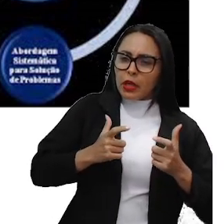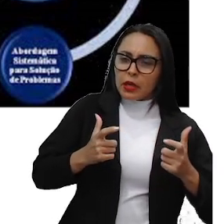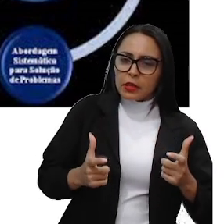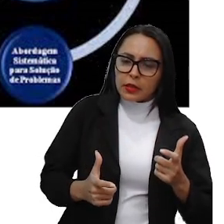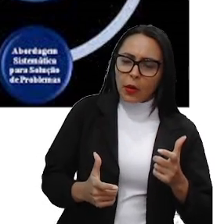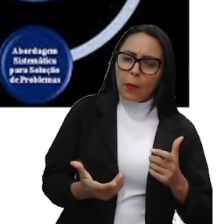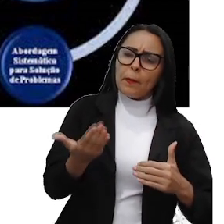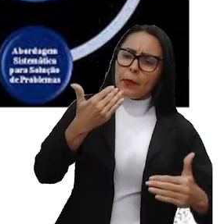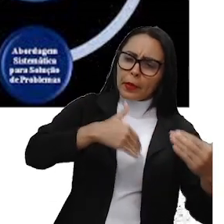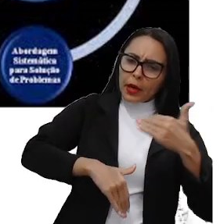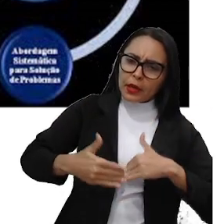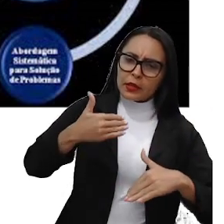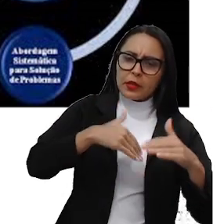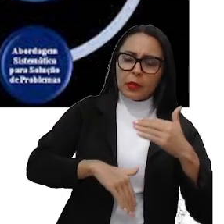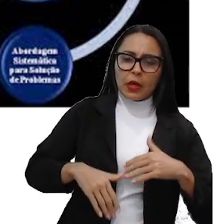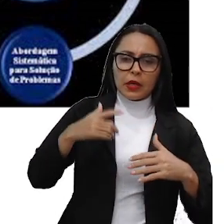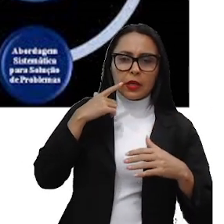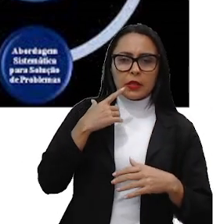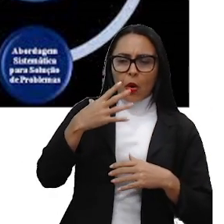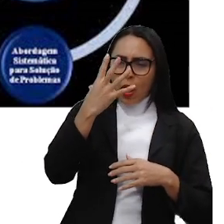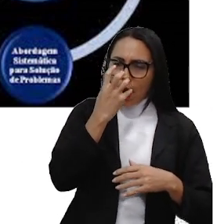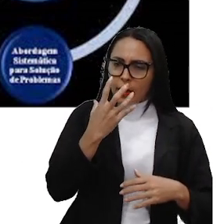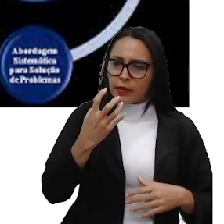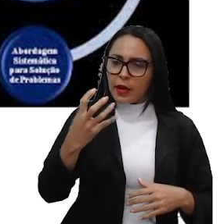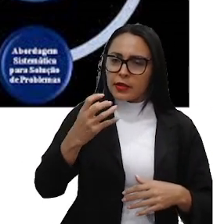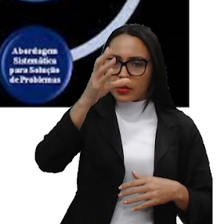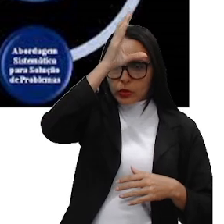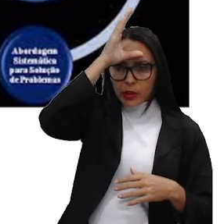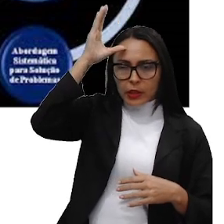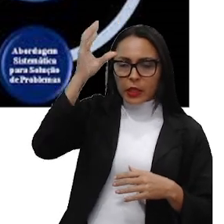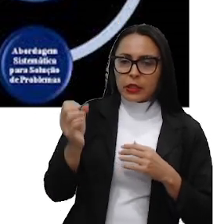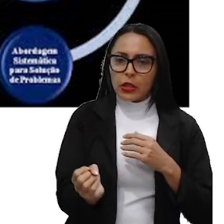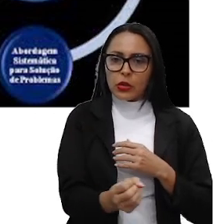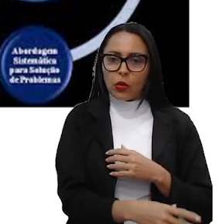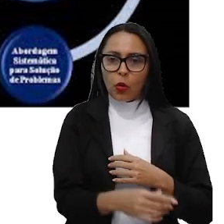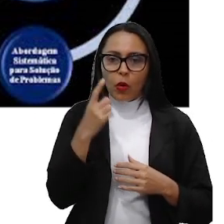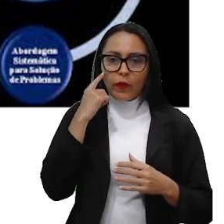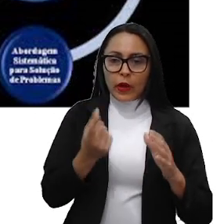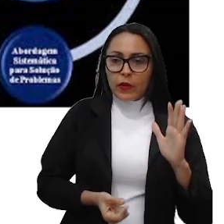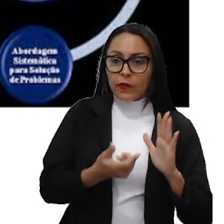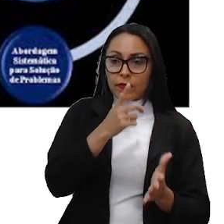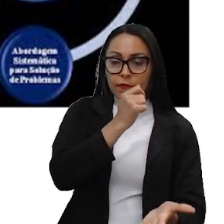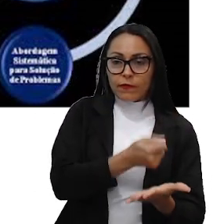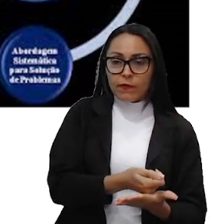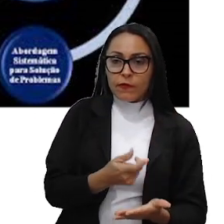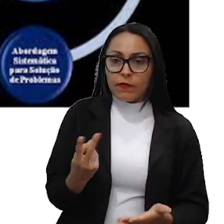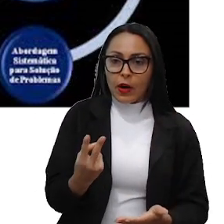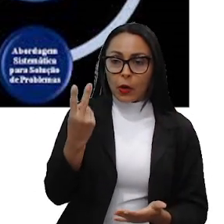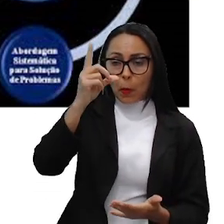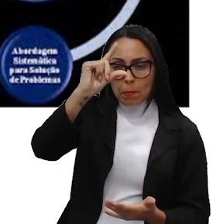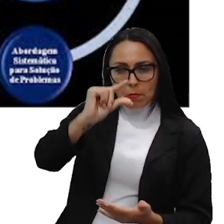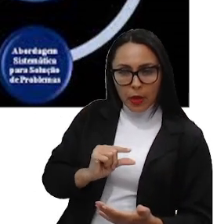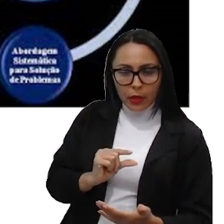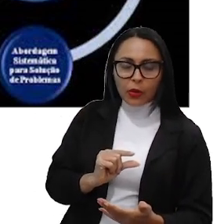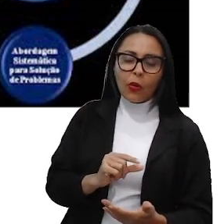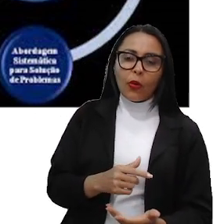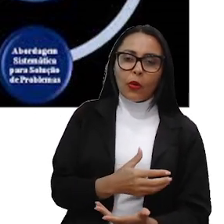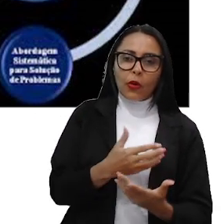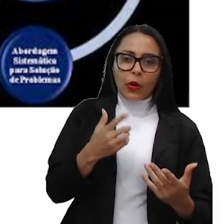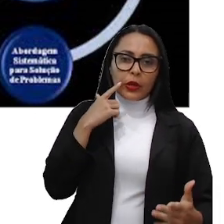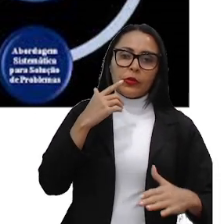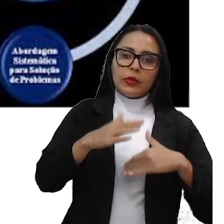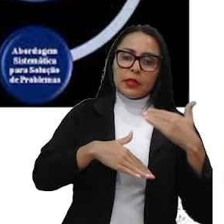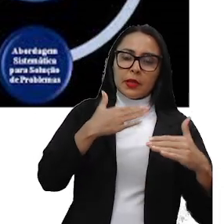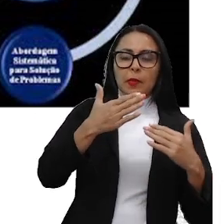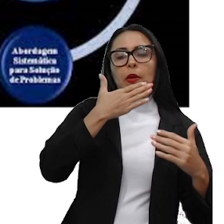participação do mercado, a atração de clientes novos, redução de custos e a conquista de um desempenho melhor e de uma